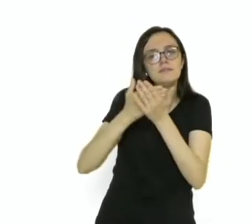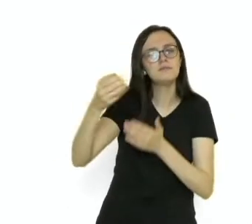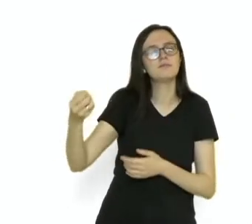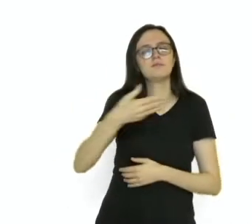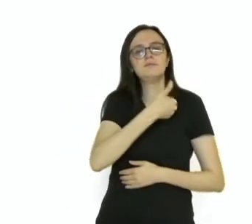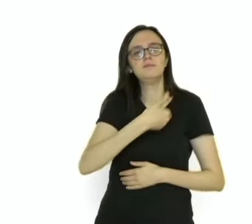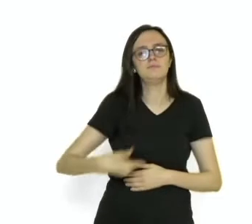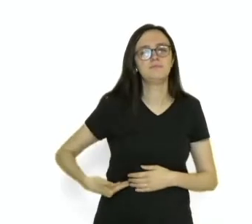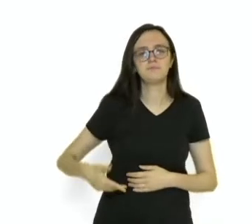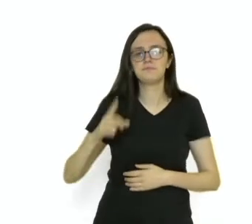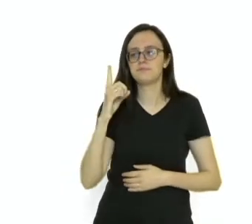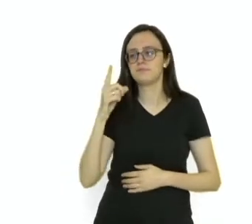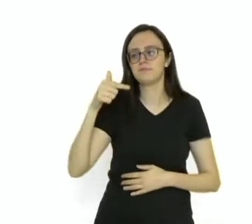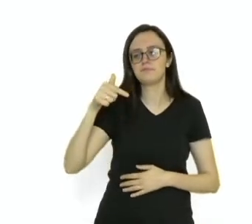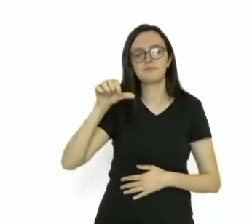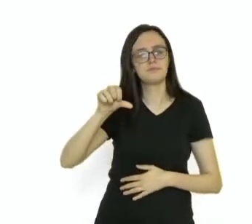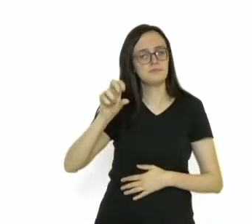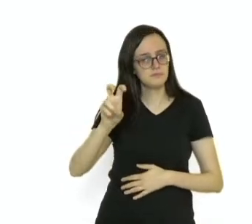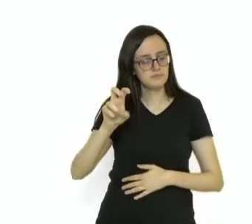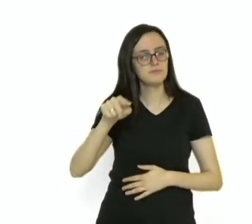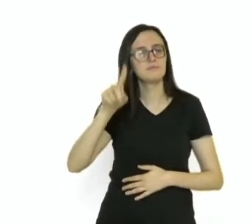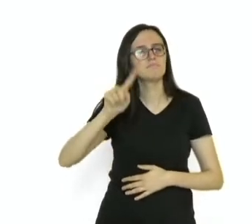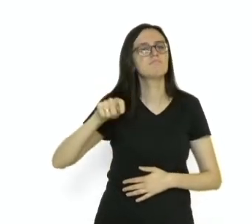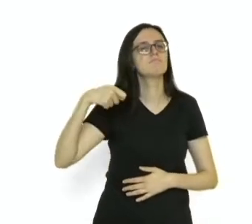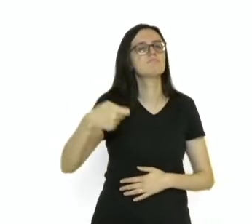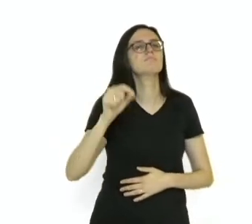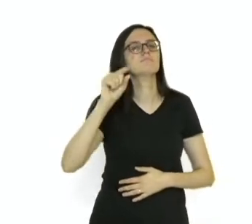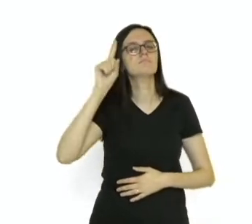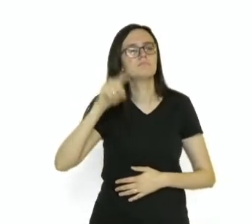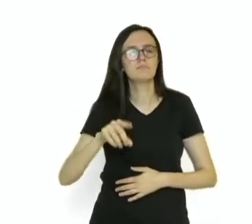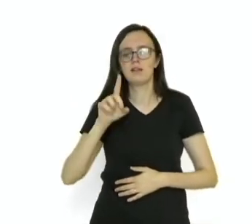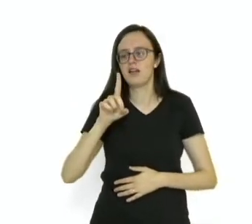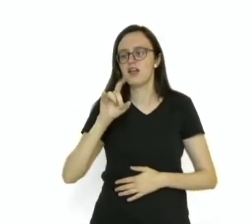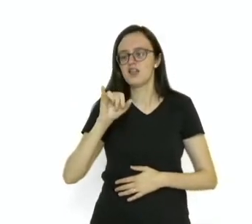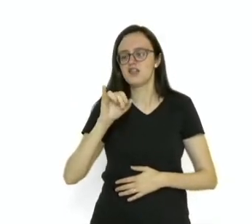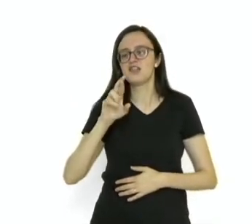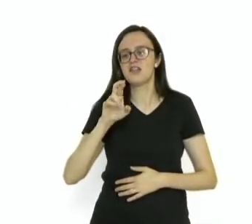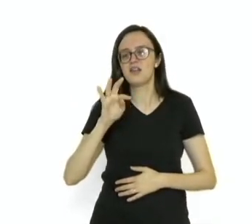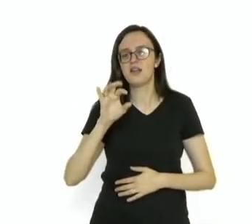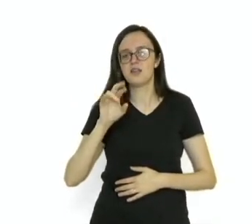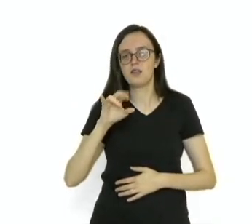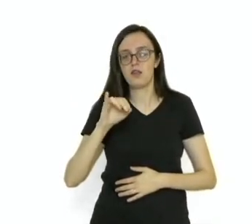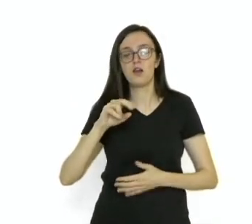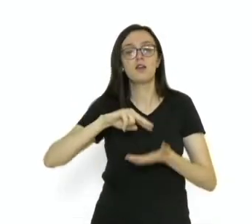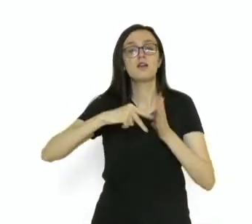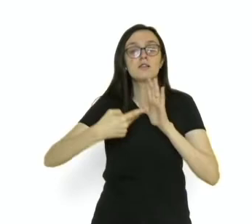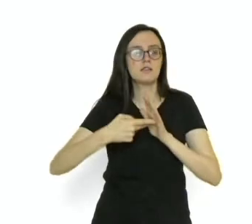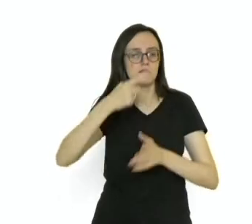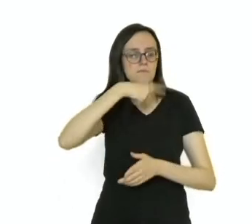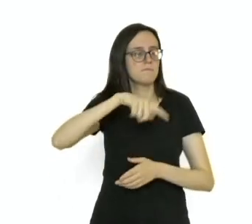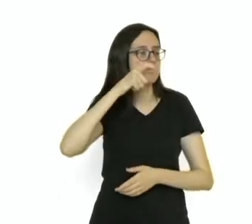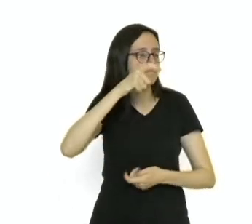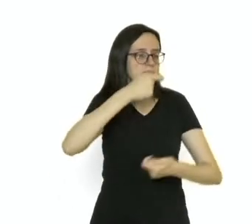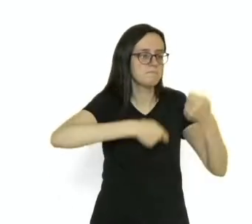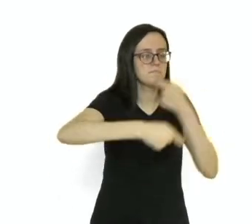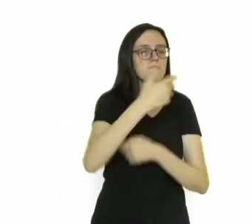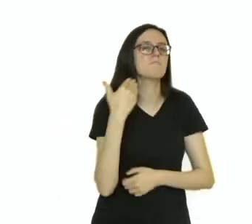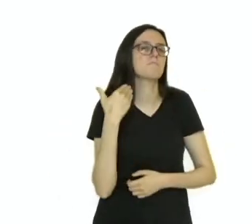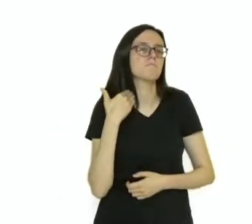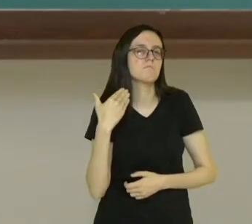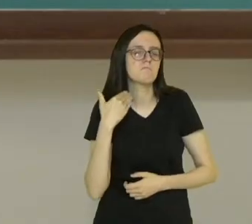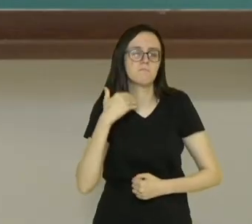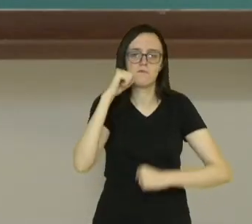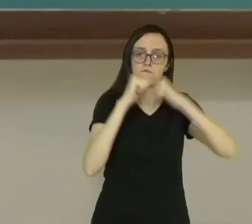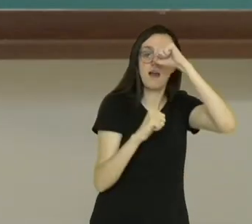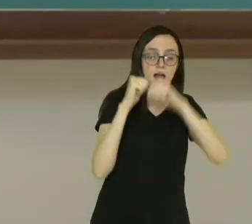governo em 1795, denominado Diretório. Os interesses dos grandes comerciantes, banqueiros,